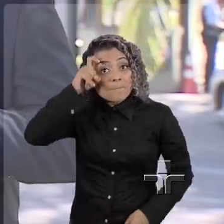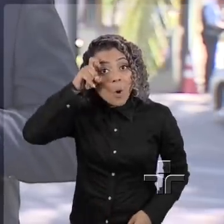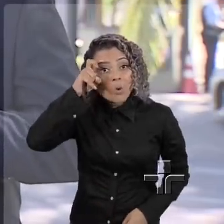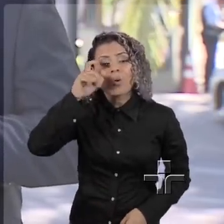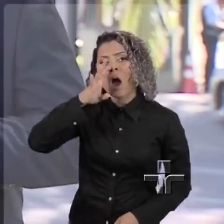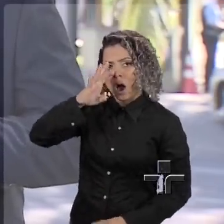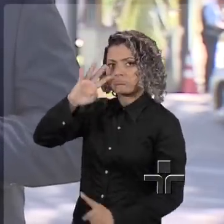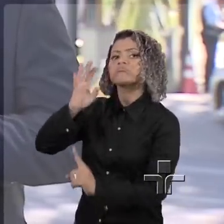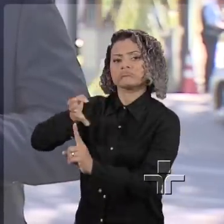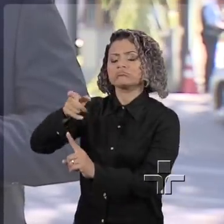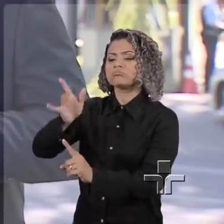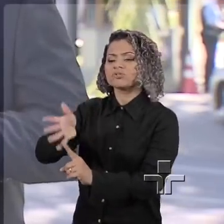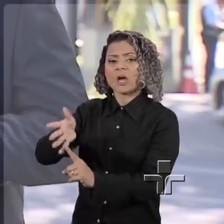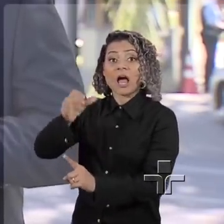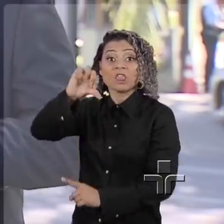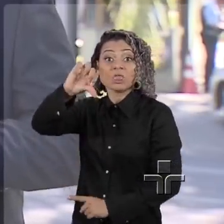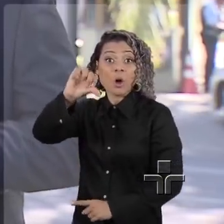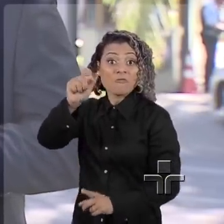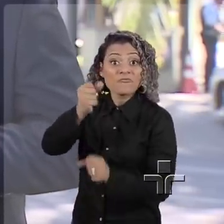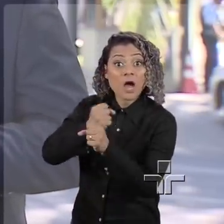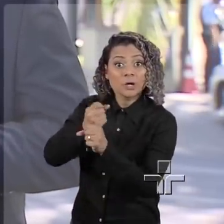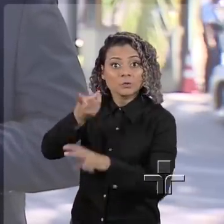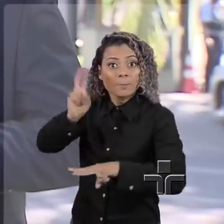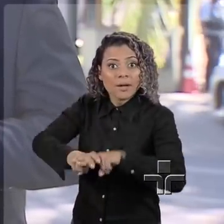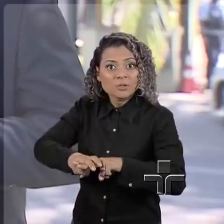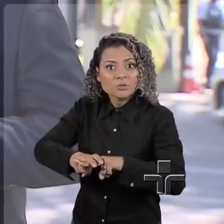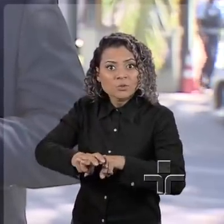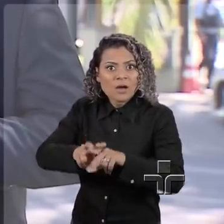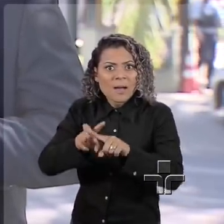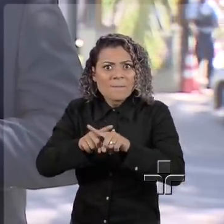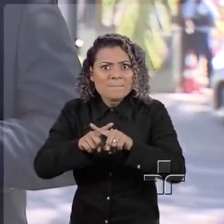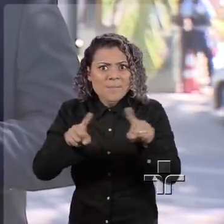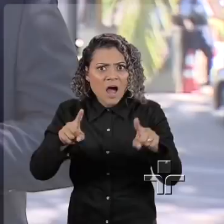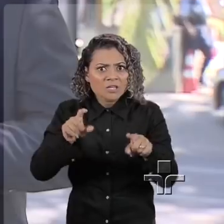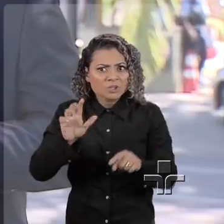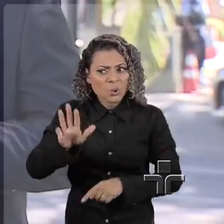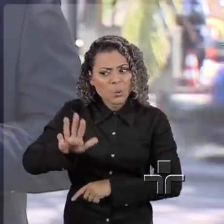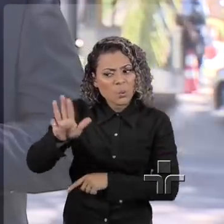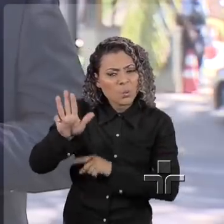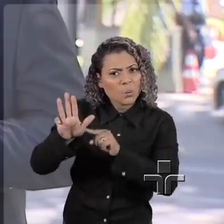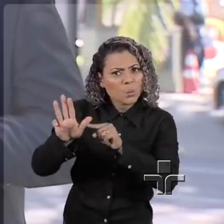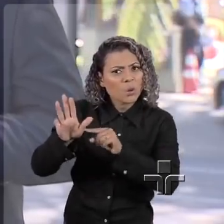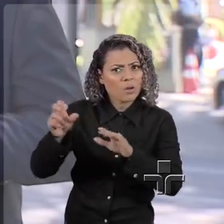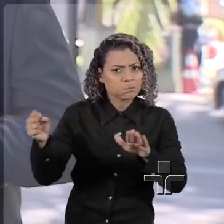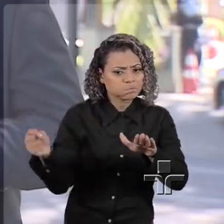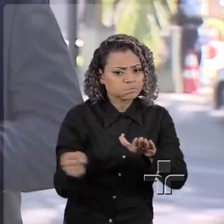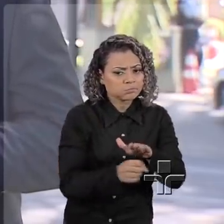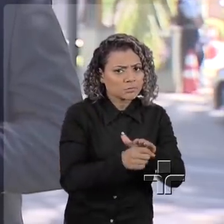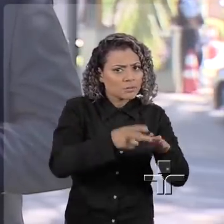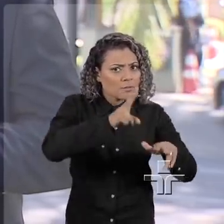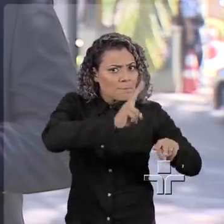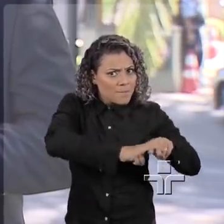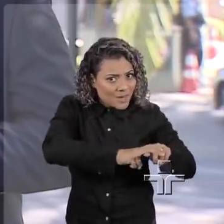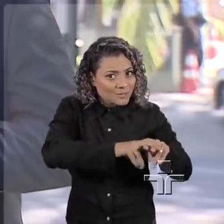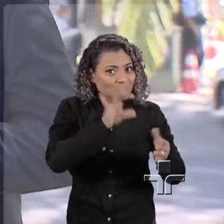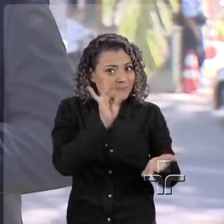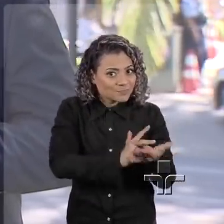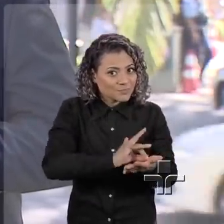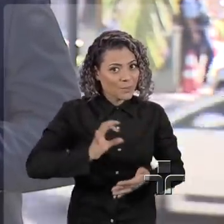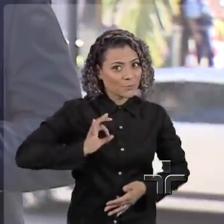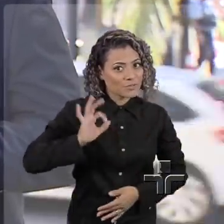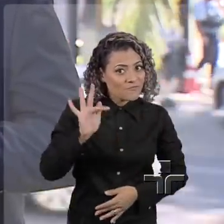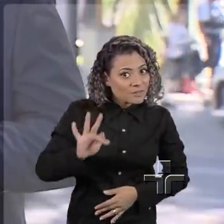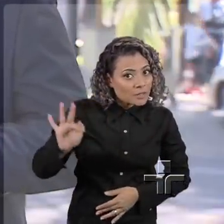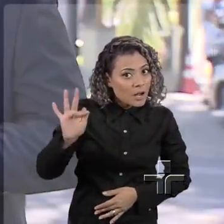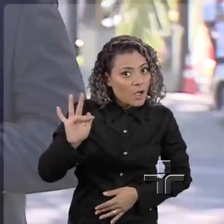condenou o ex-presidente a 9 anos de prisão. Mas até que Lula fosse conduzido à Superintendência da Polícia Federal,